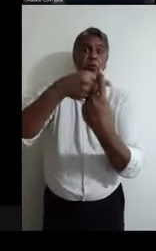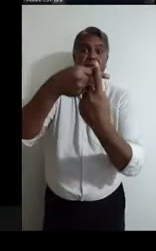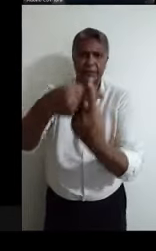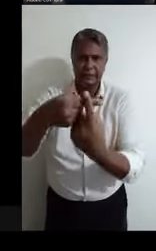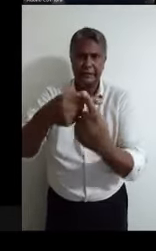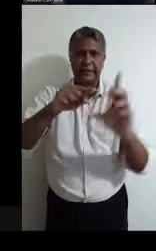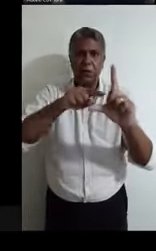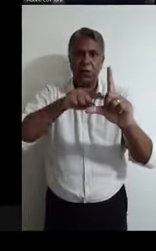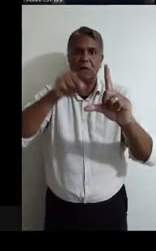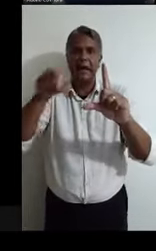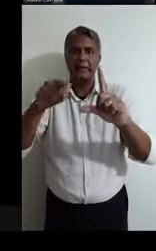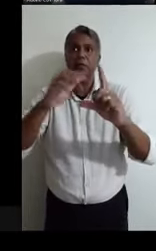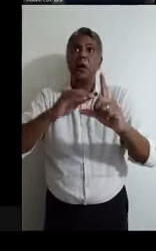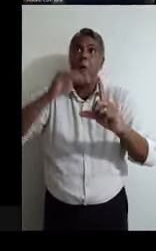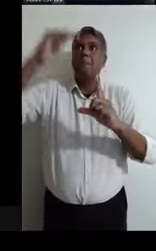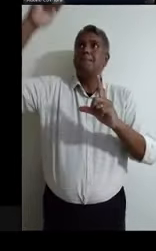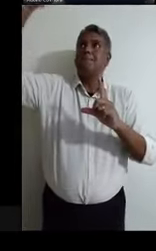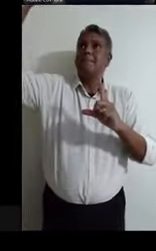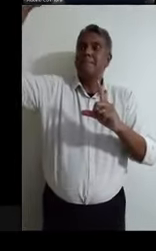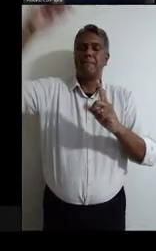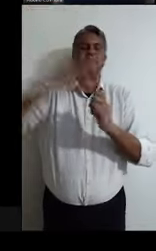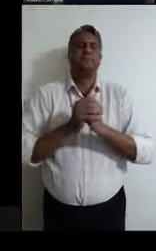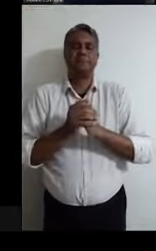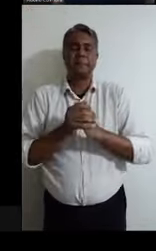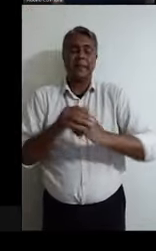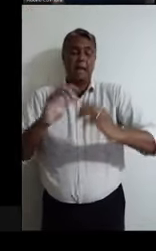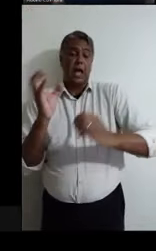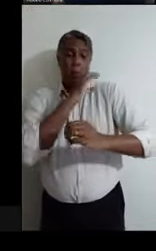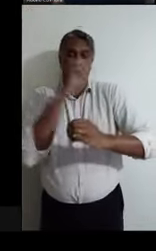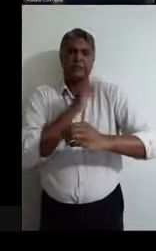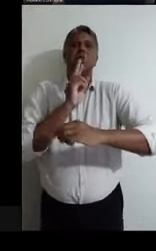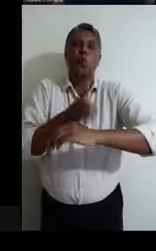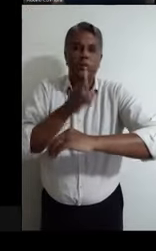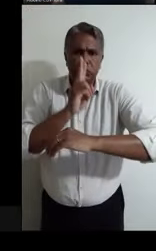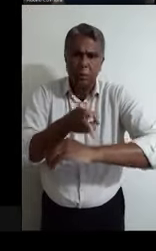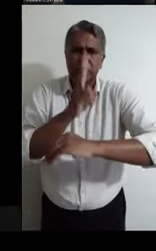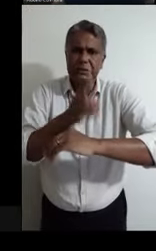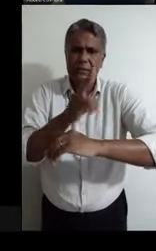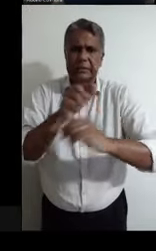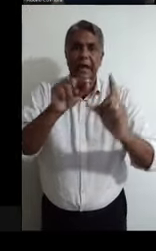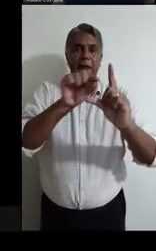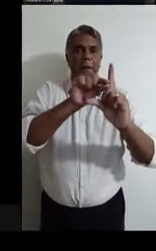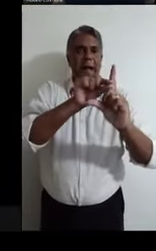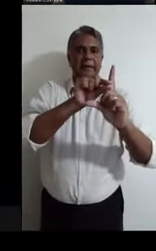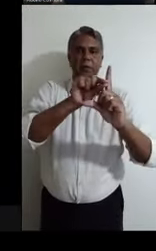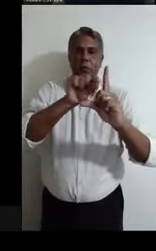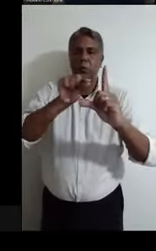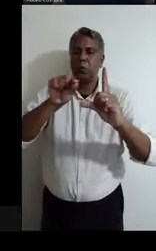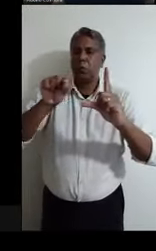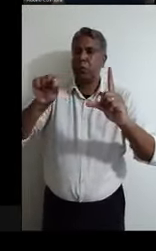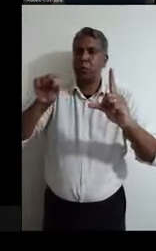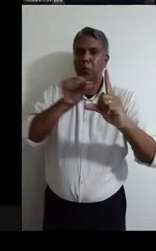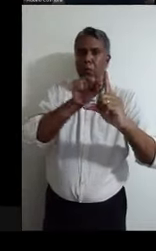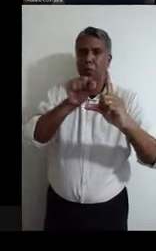inclinação positiva. A aceleração, por sua vez, é constante. Se ela é positiva, é uma reta horizontal na região